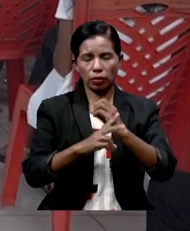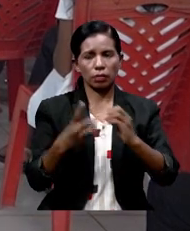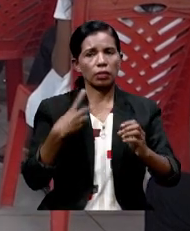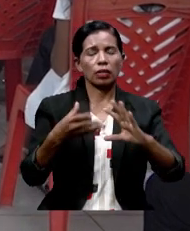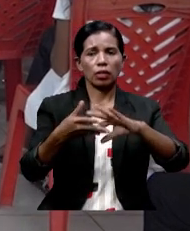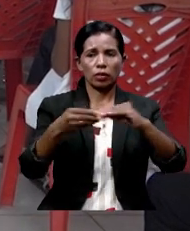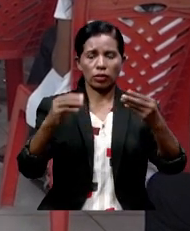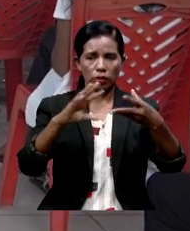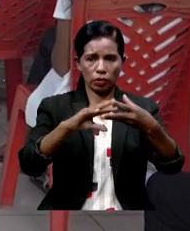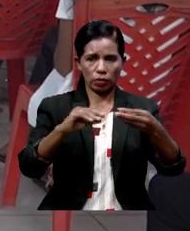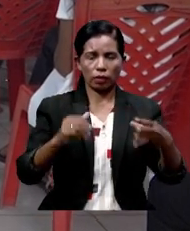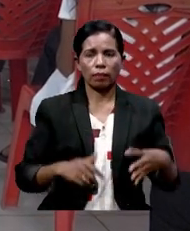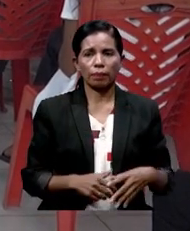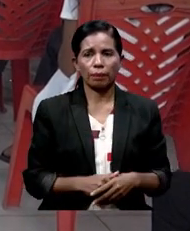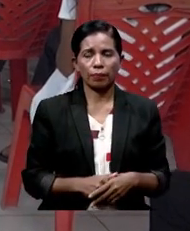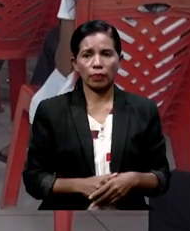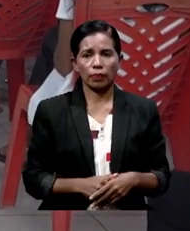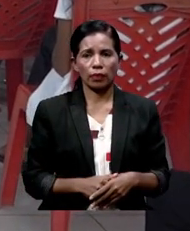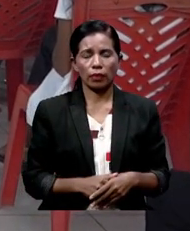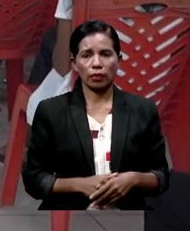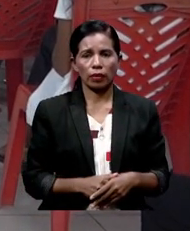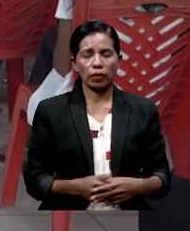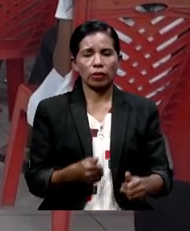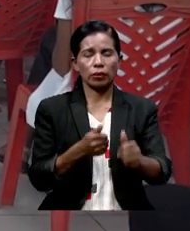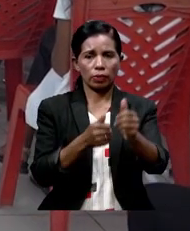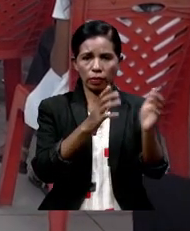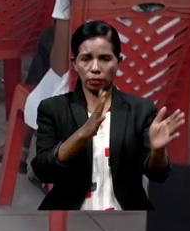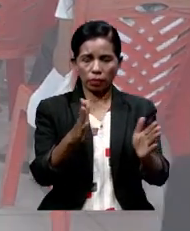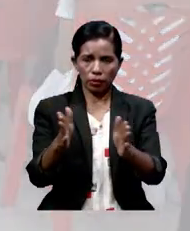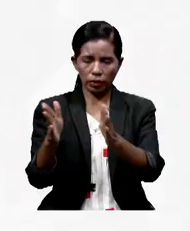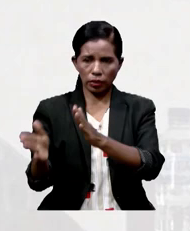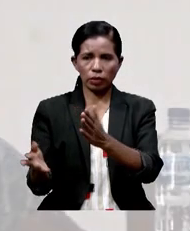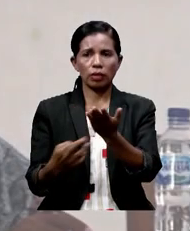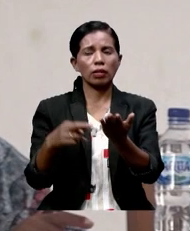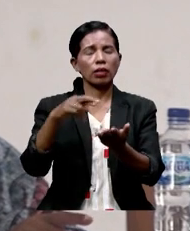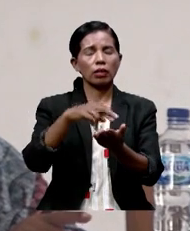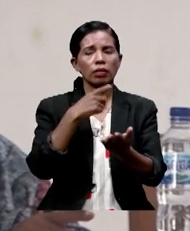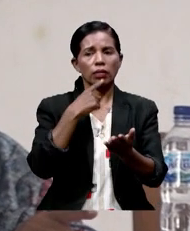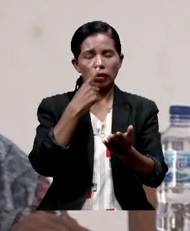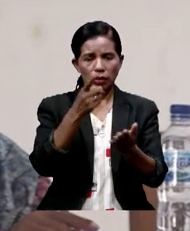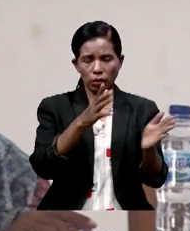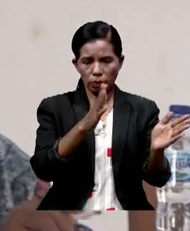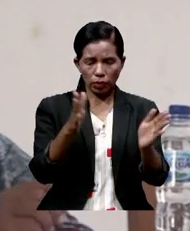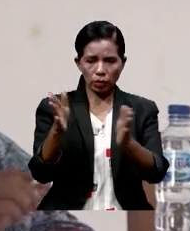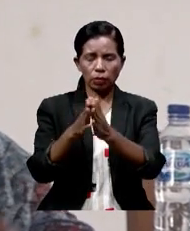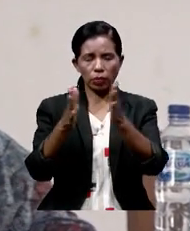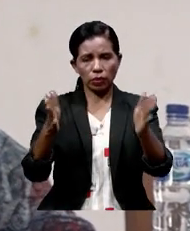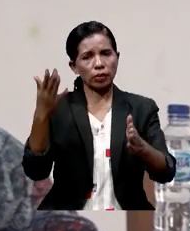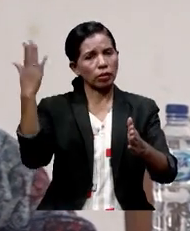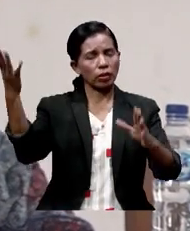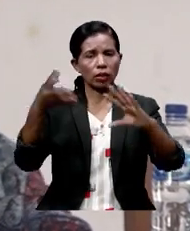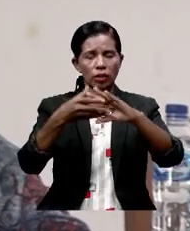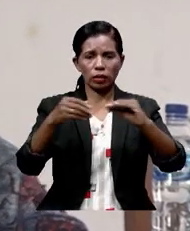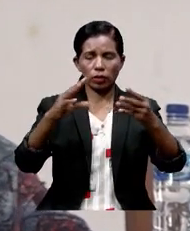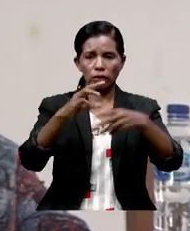históricos. Nós vemos todo o processo de reconciliação, não é sucesso bom da história do mundo,